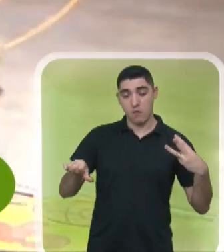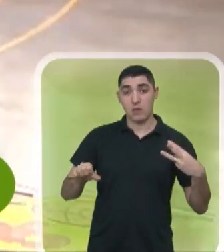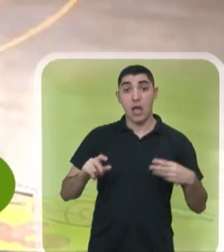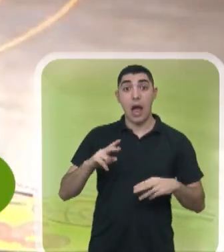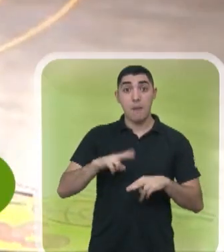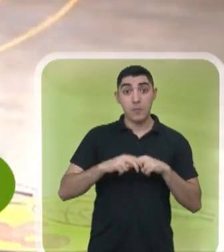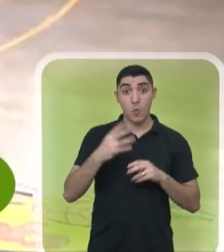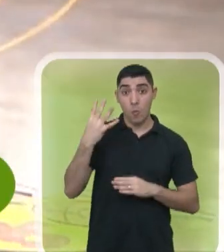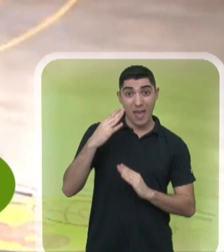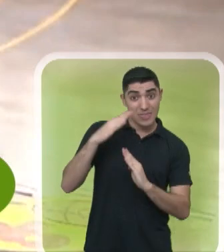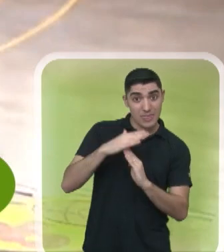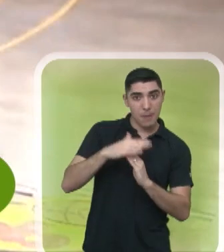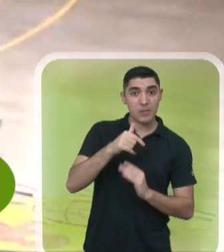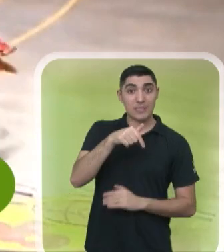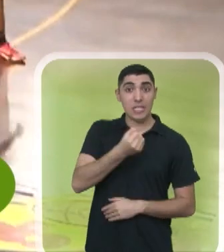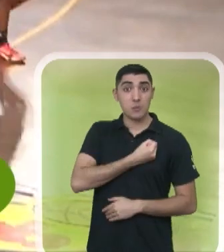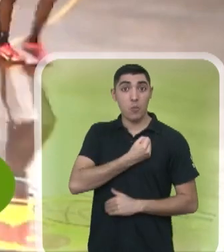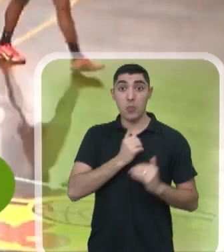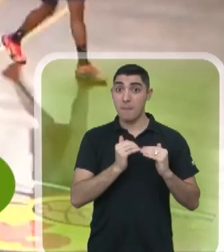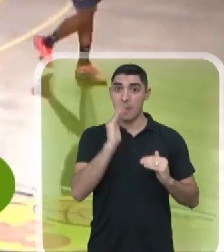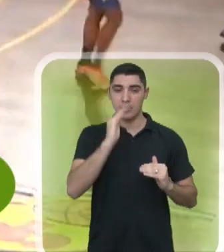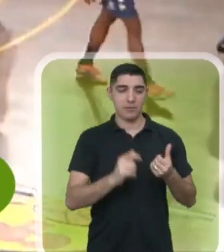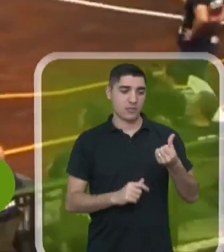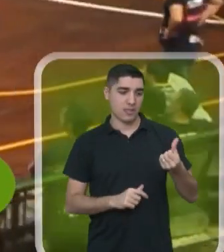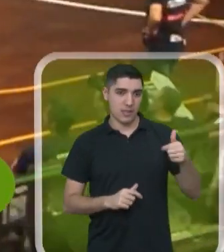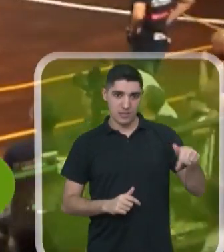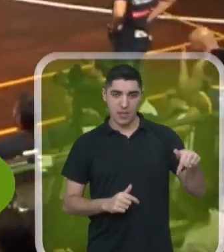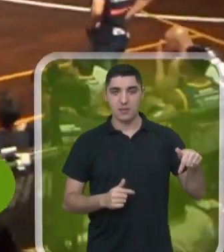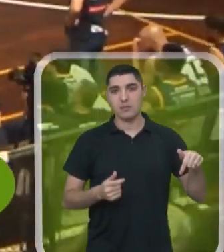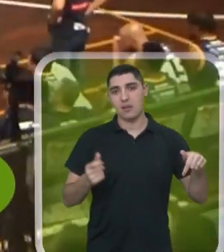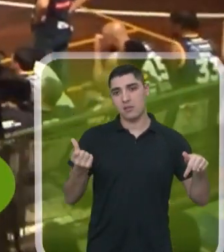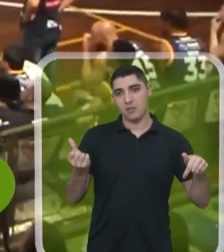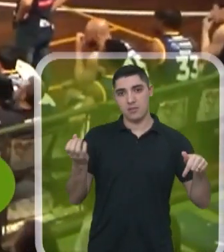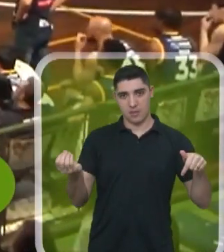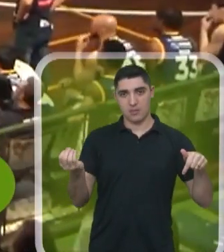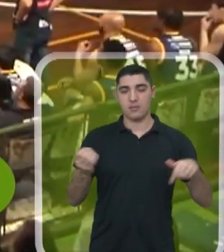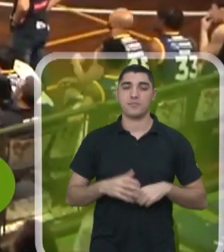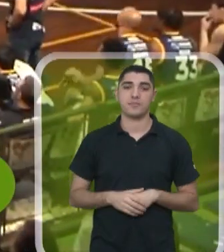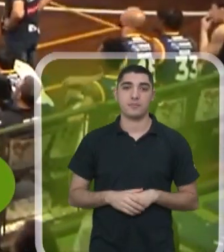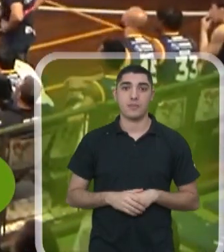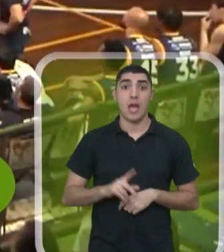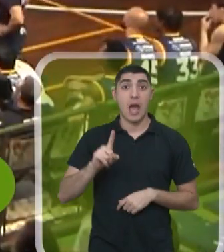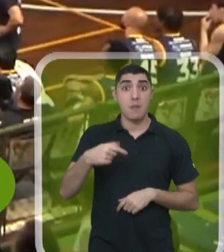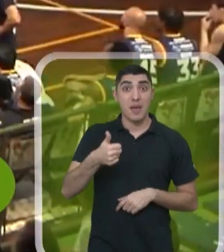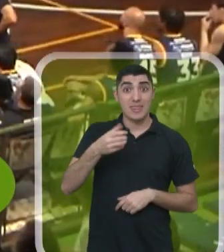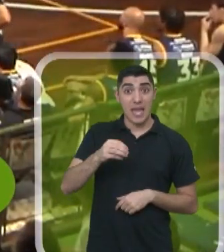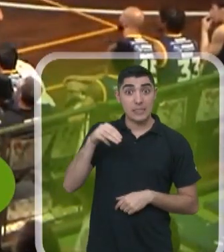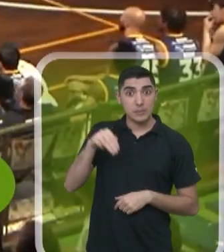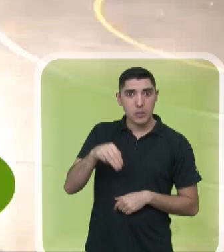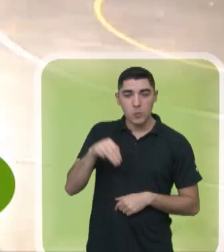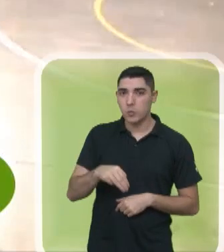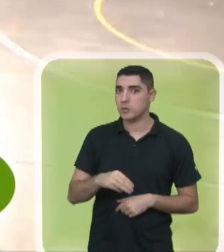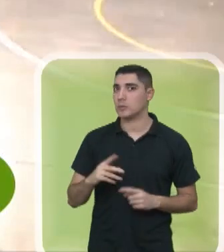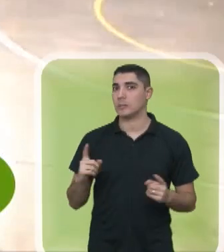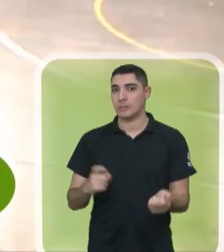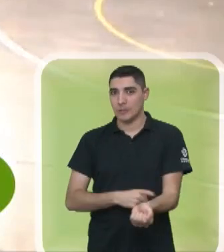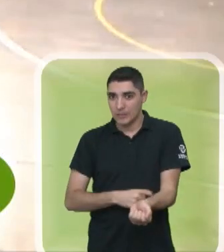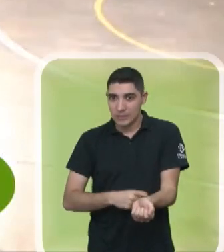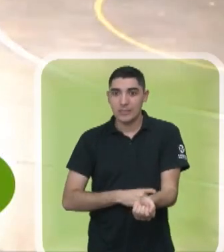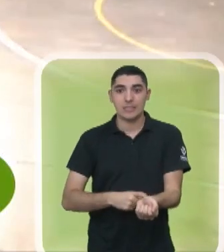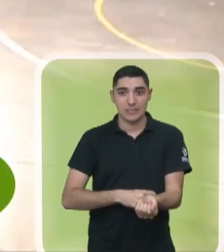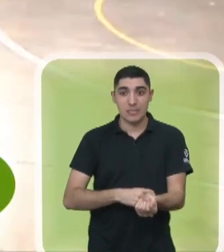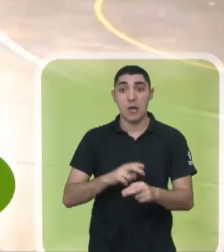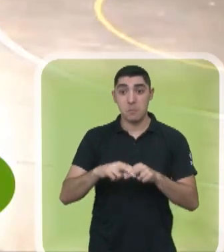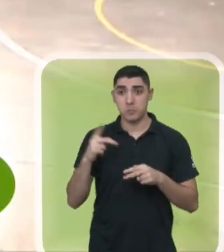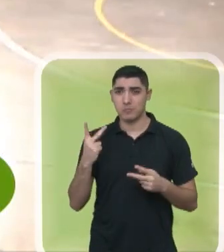quarto com 7 de vantagem, 67-60. Os últimos 10 minutos de jogo foram nervosos, com as duas